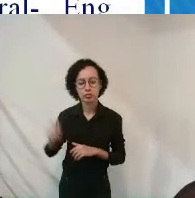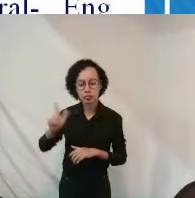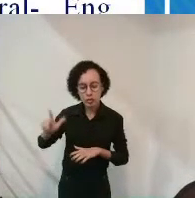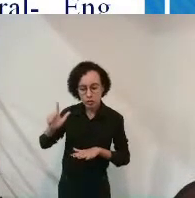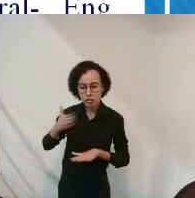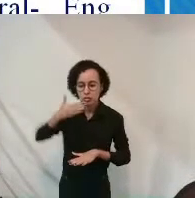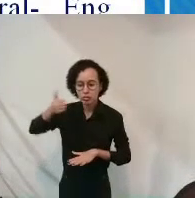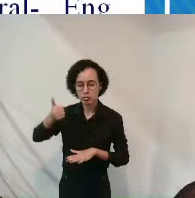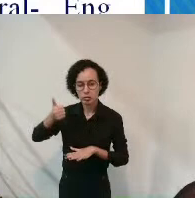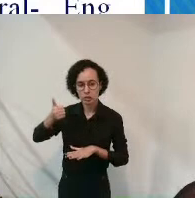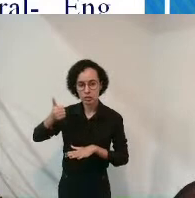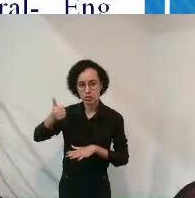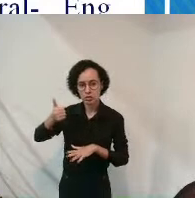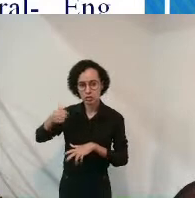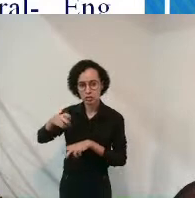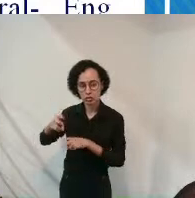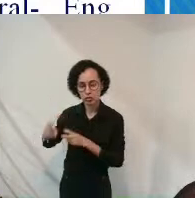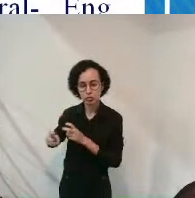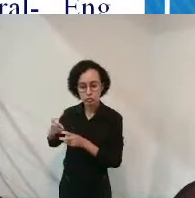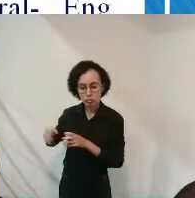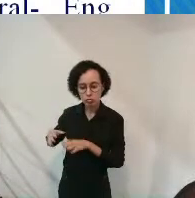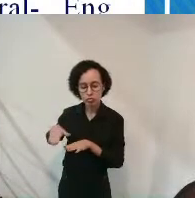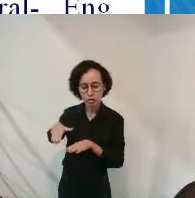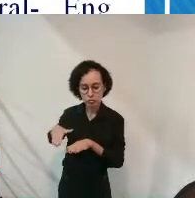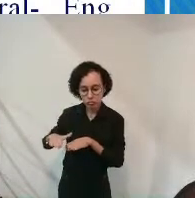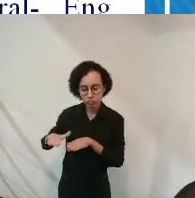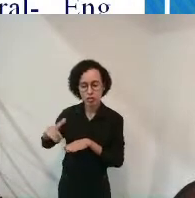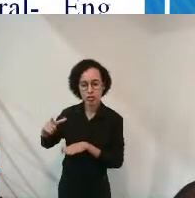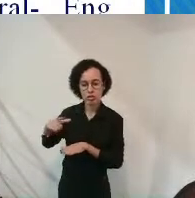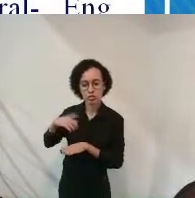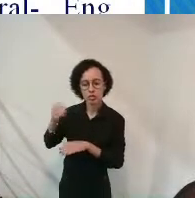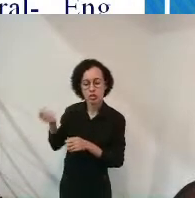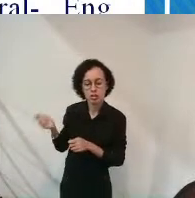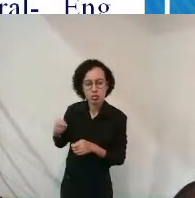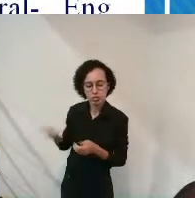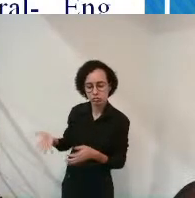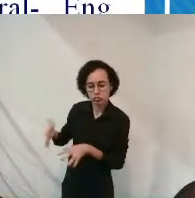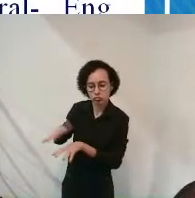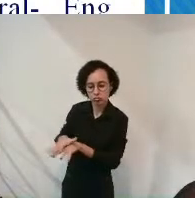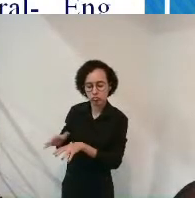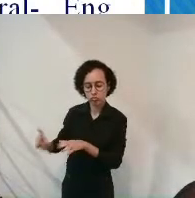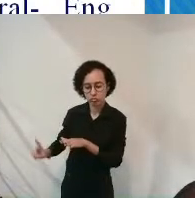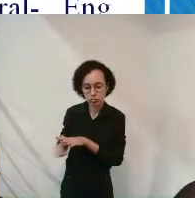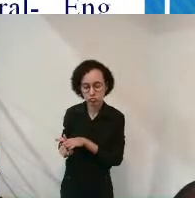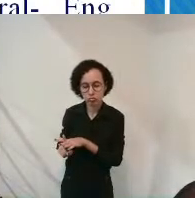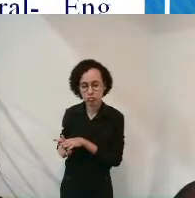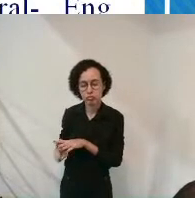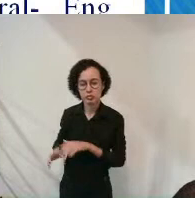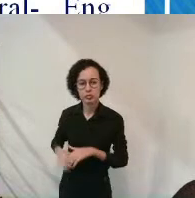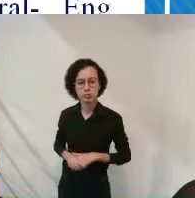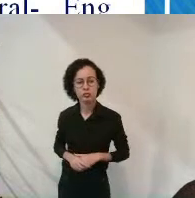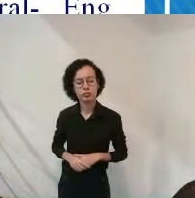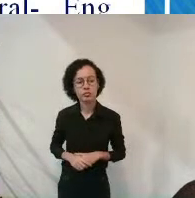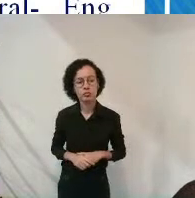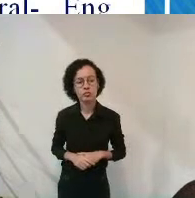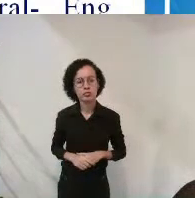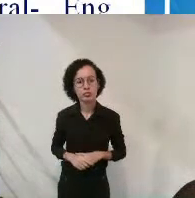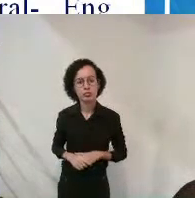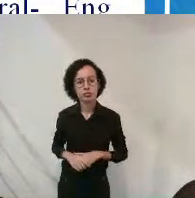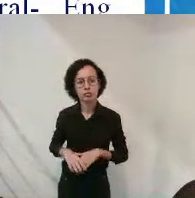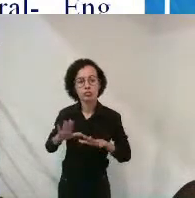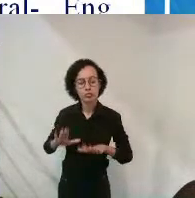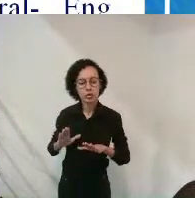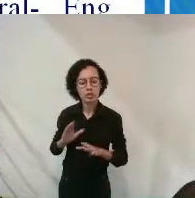melhor com rodovia. Então, poderia fazer a integração, é mais fácil fazer a integração desses municípios. Só que qual é